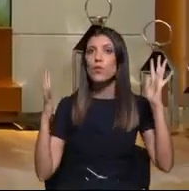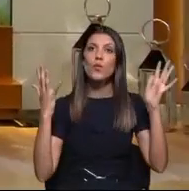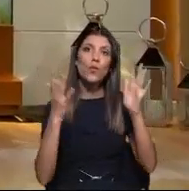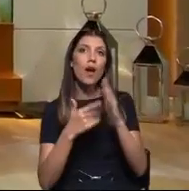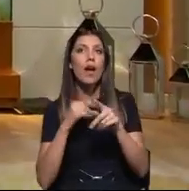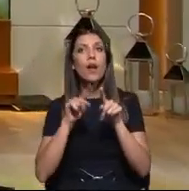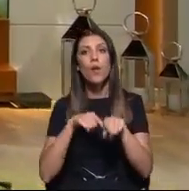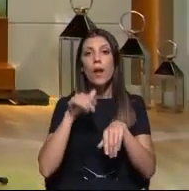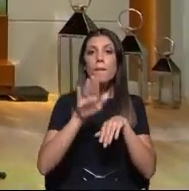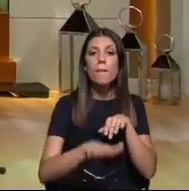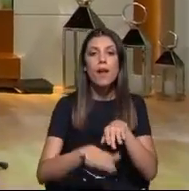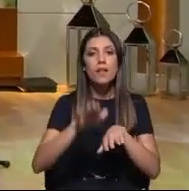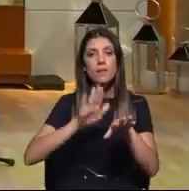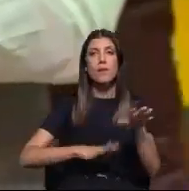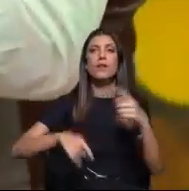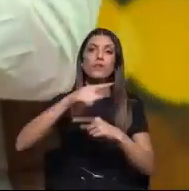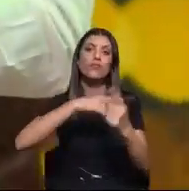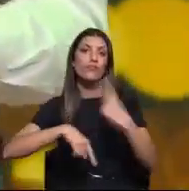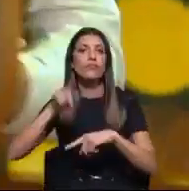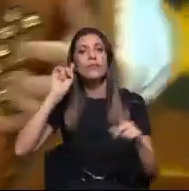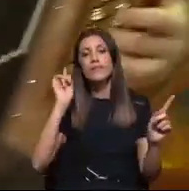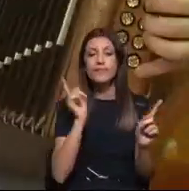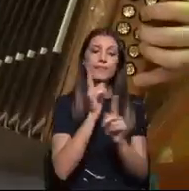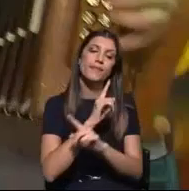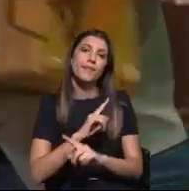que vai, outro que vem.